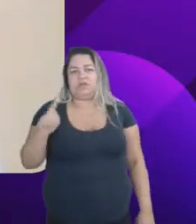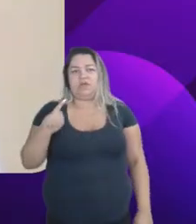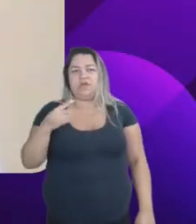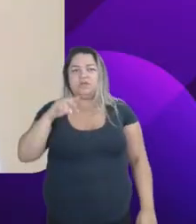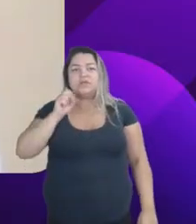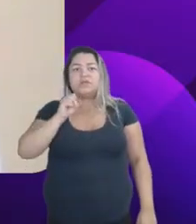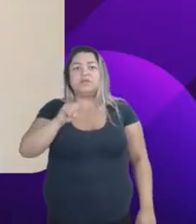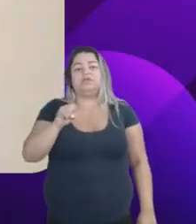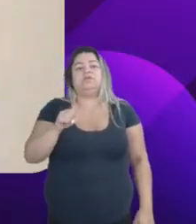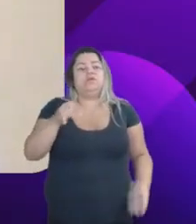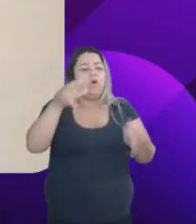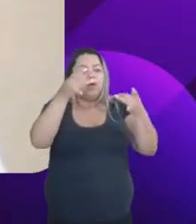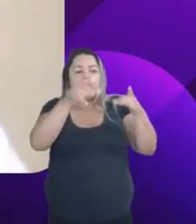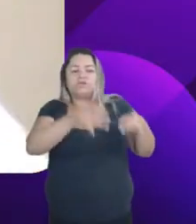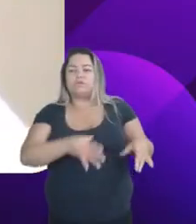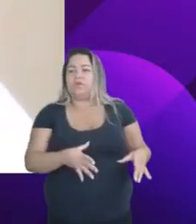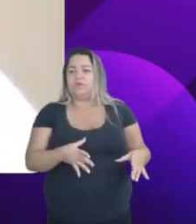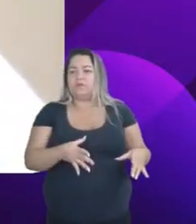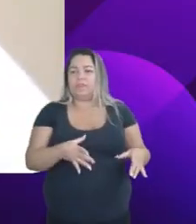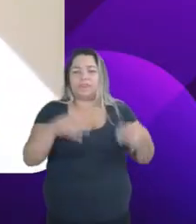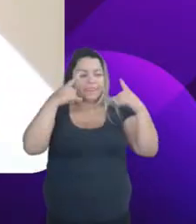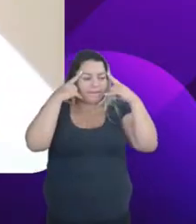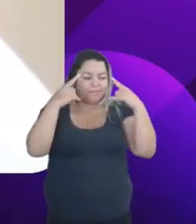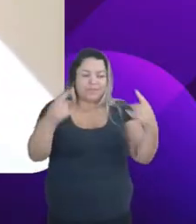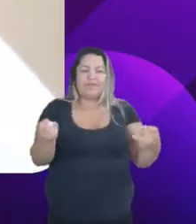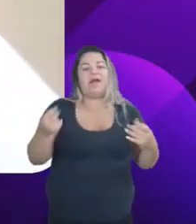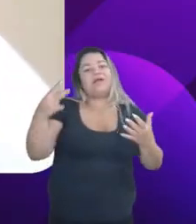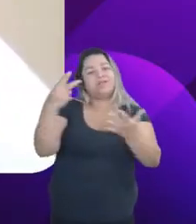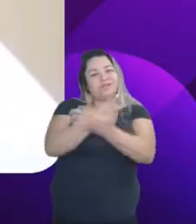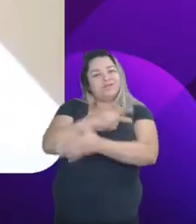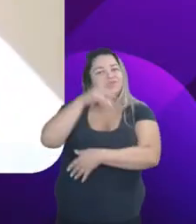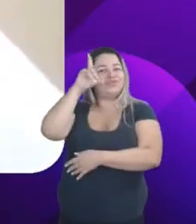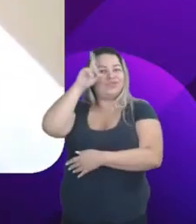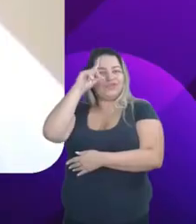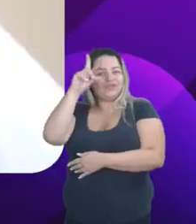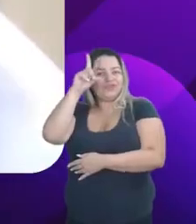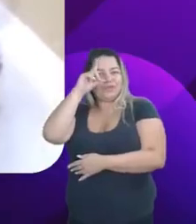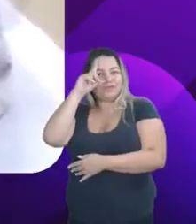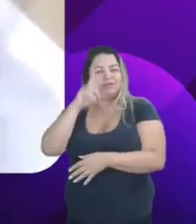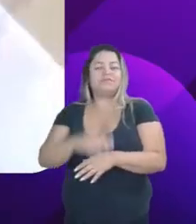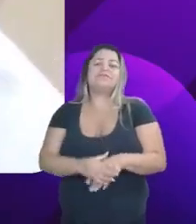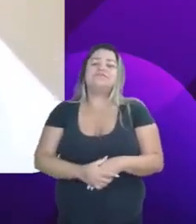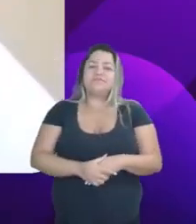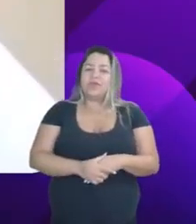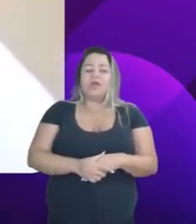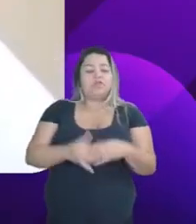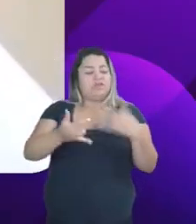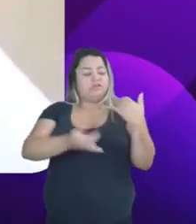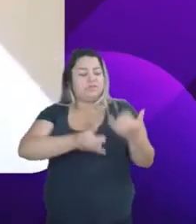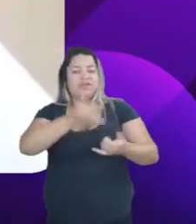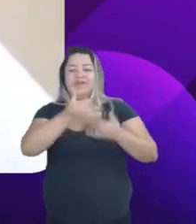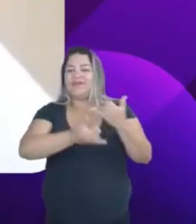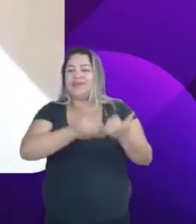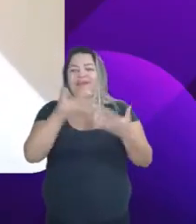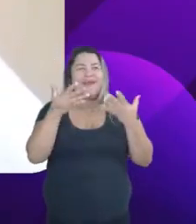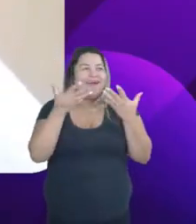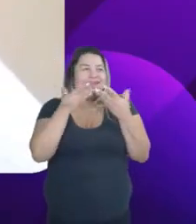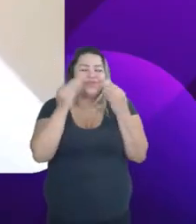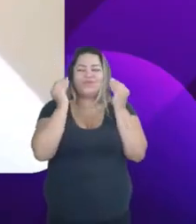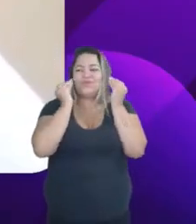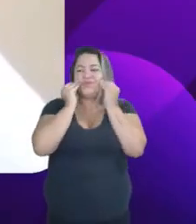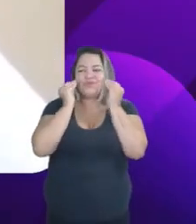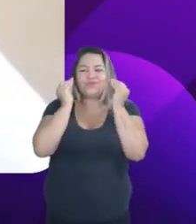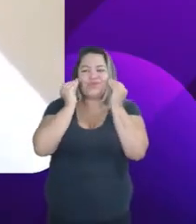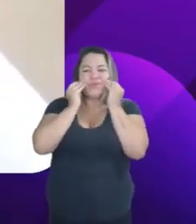ele. São todas violências que estão no nosso cotidiano. E às vezes a gente brinca, a gente fala, é tão bonitinho como